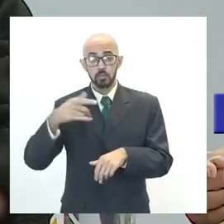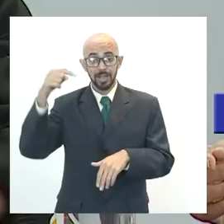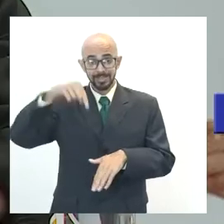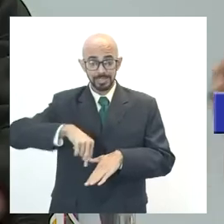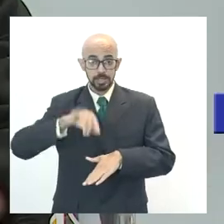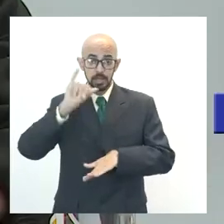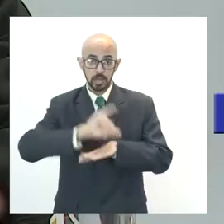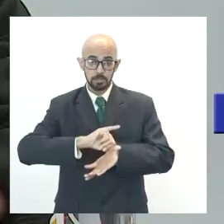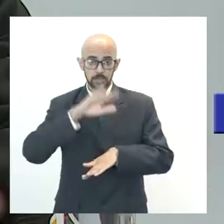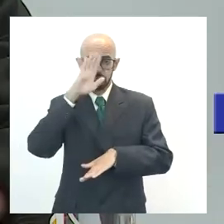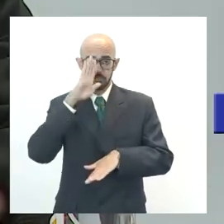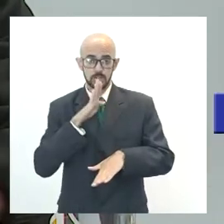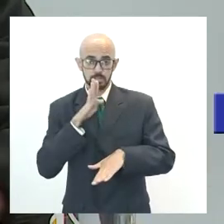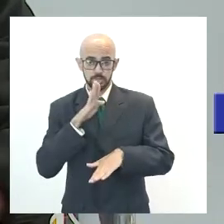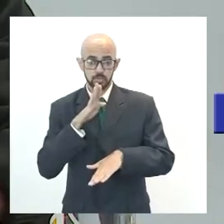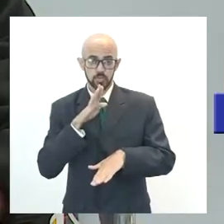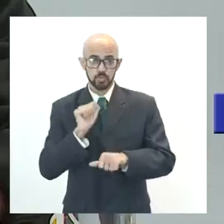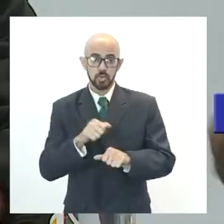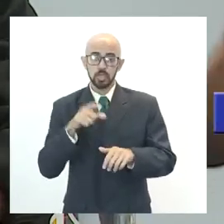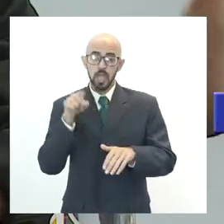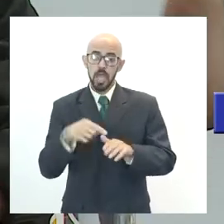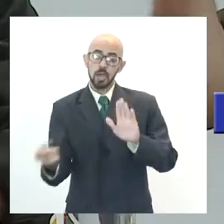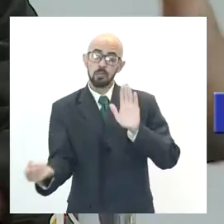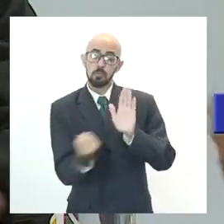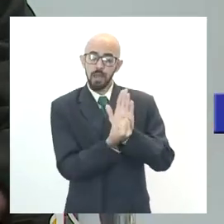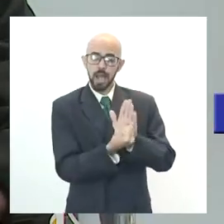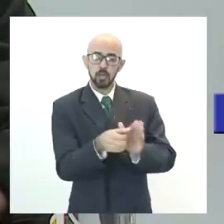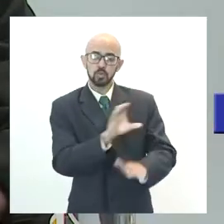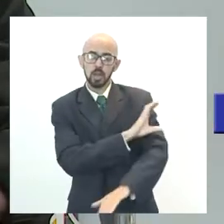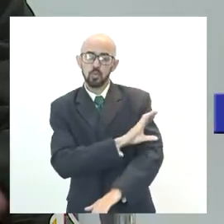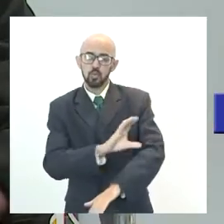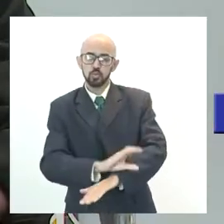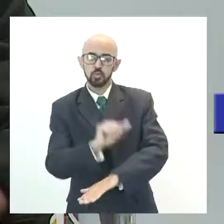Cultura Marco da cultura nacional